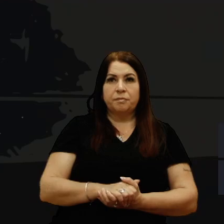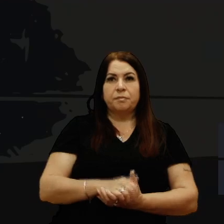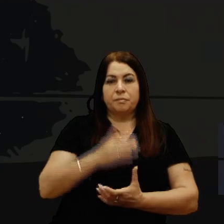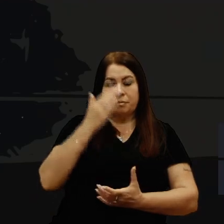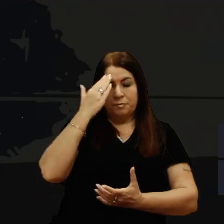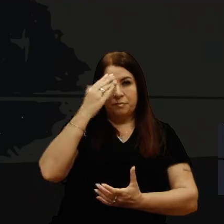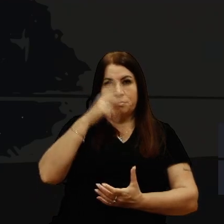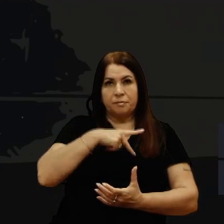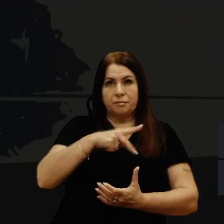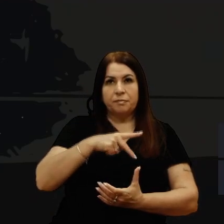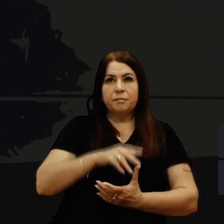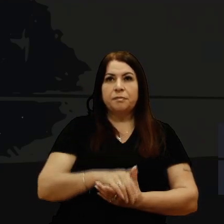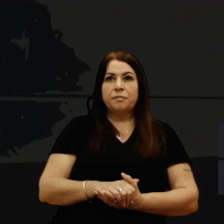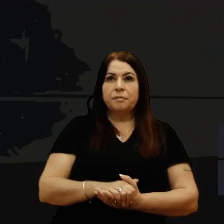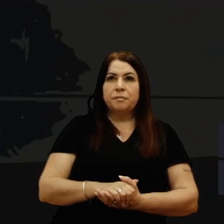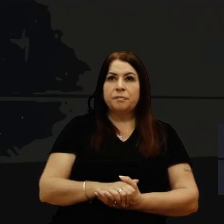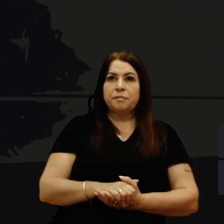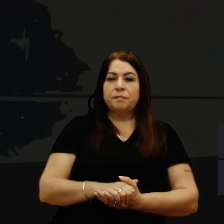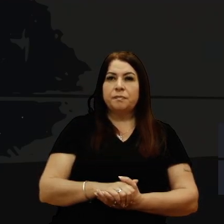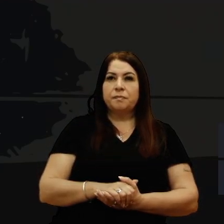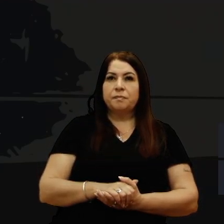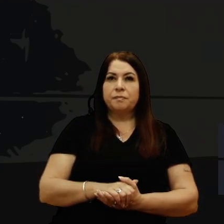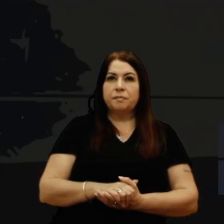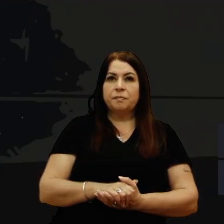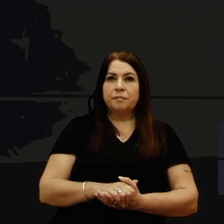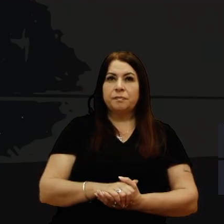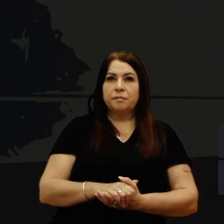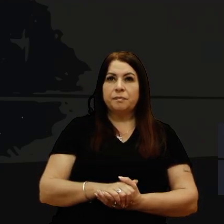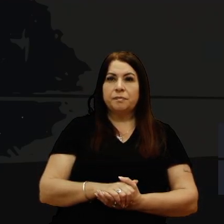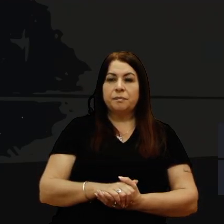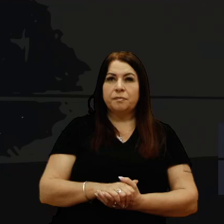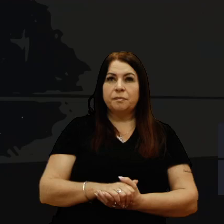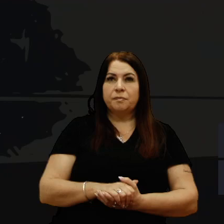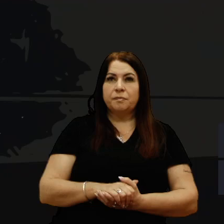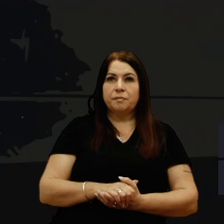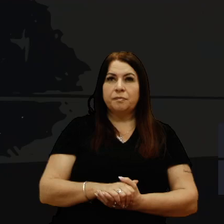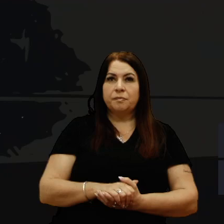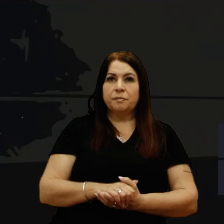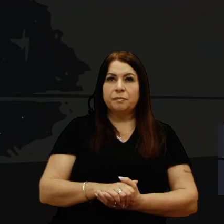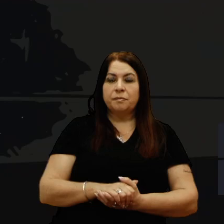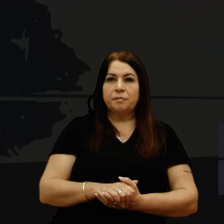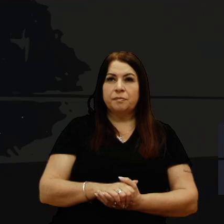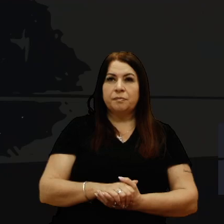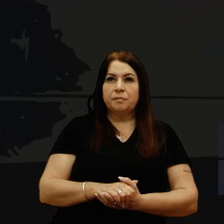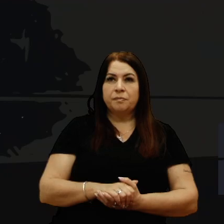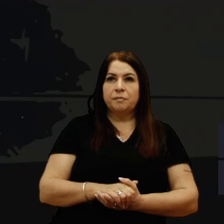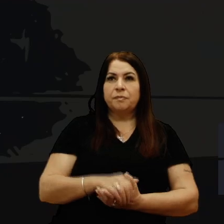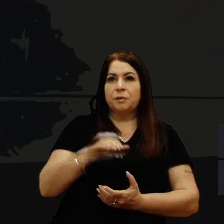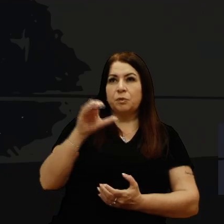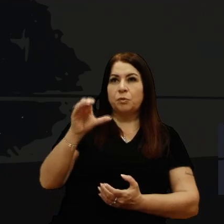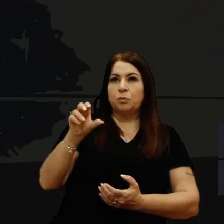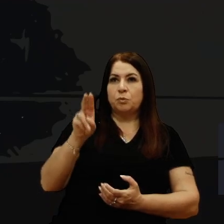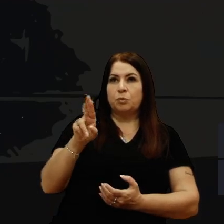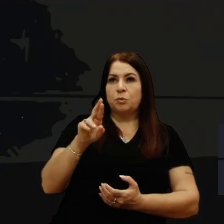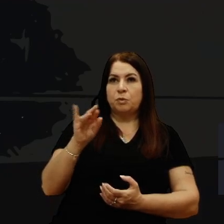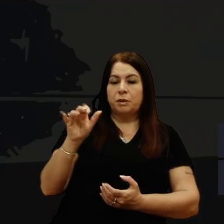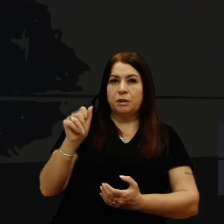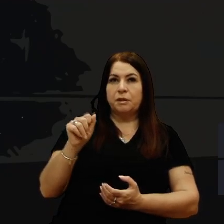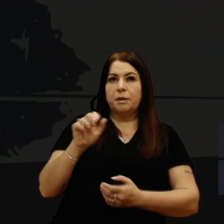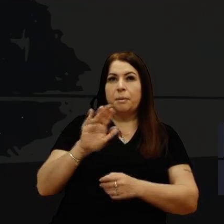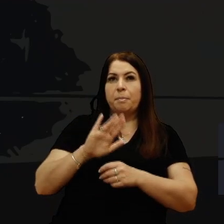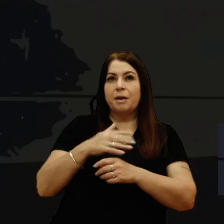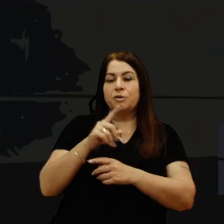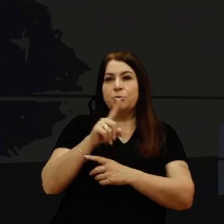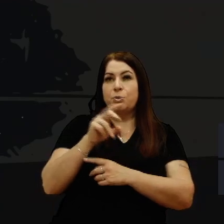presidente. E, então, como eu vinha falando ali, o Coringa, que tem mais de